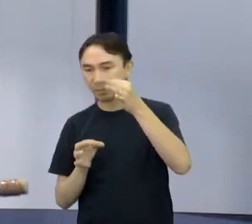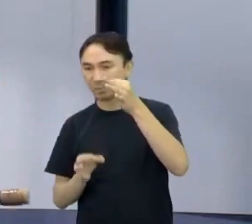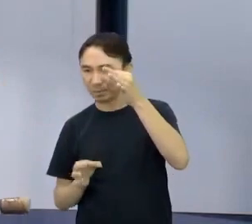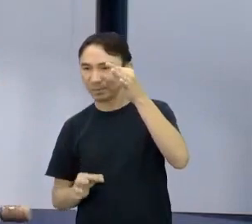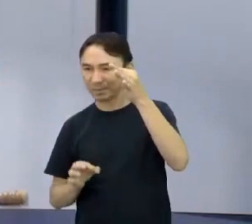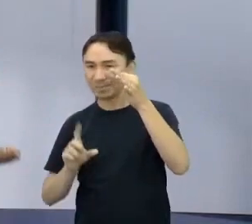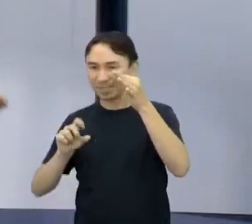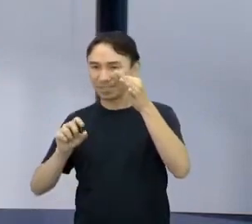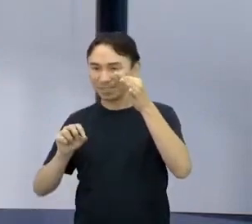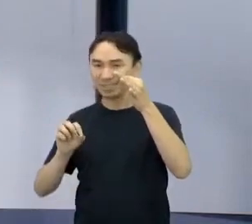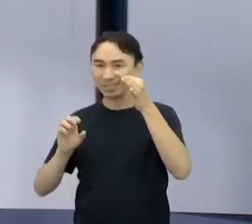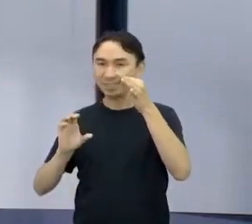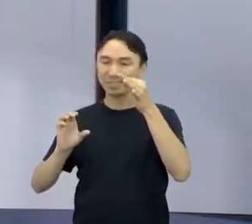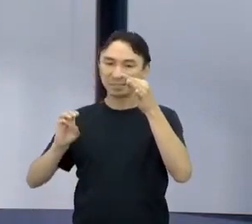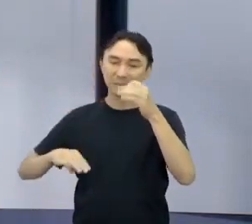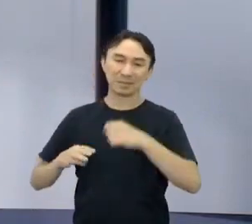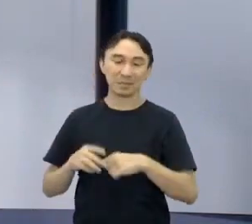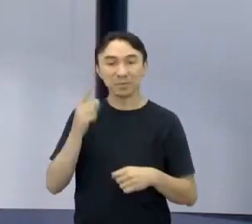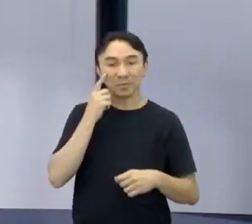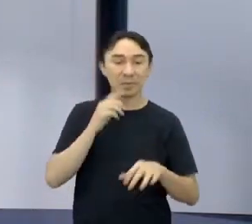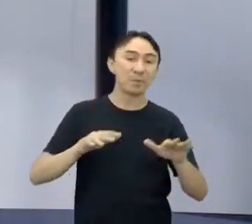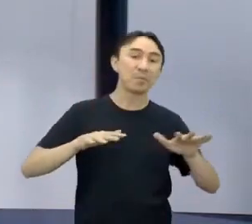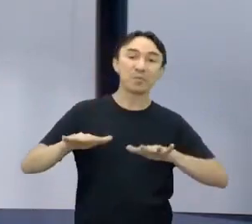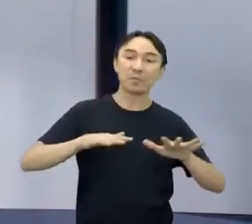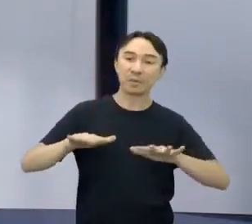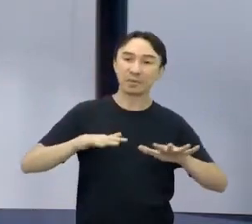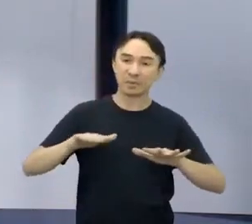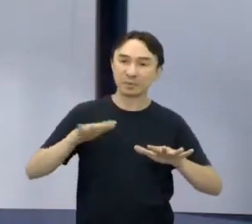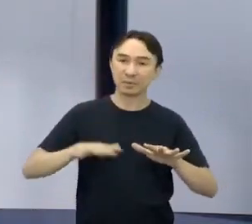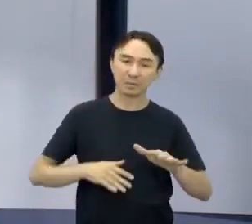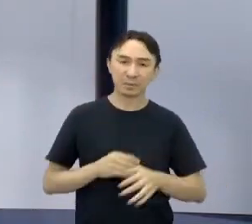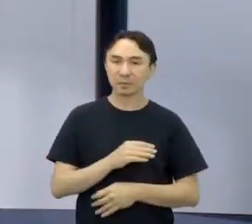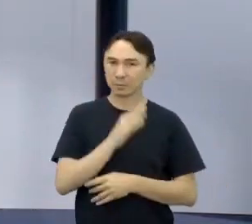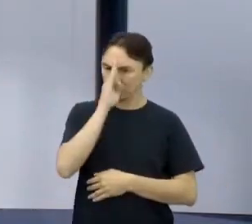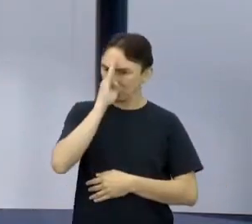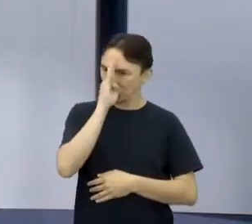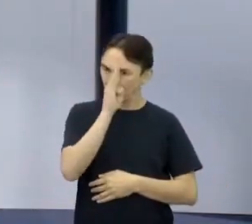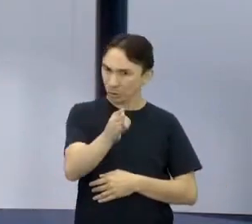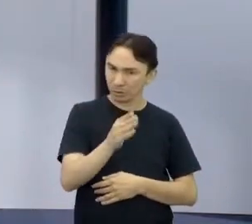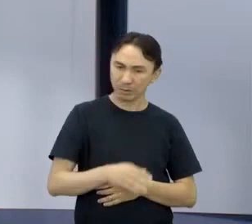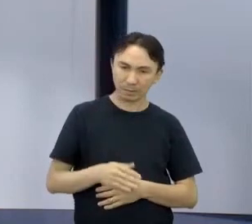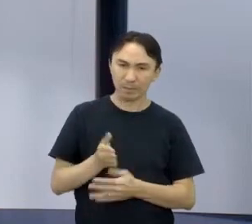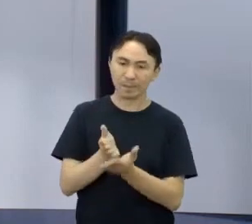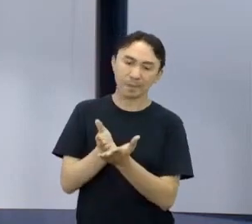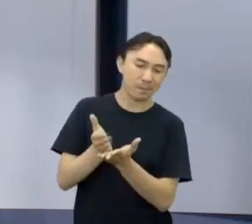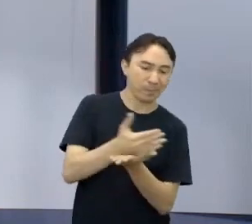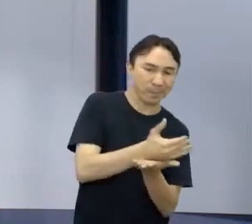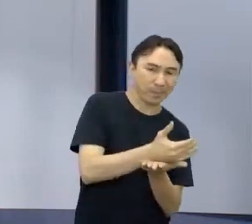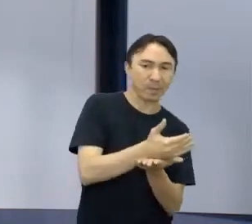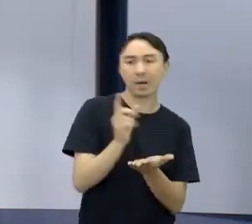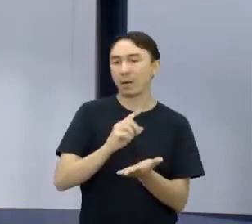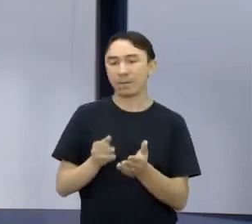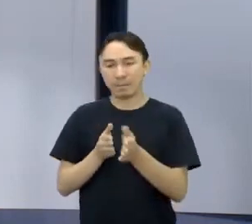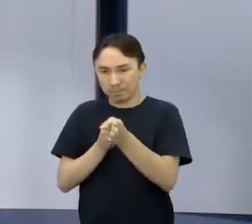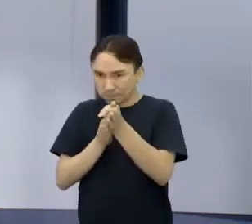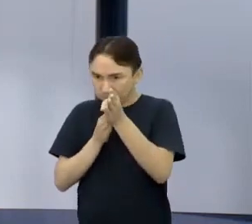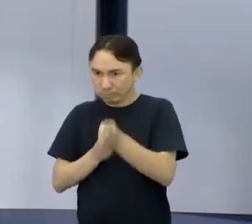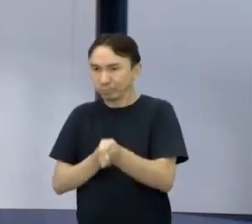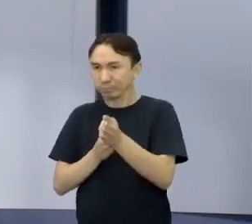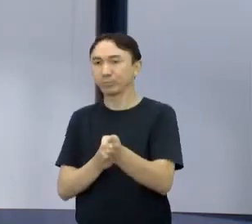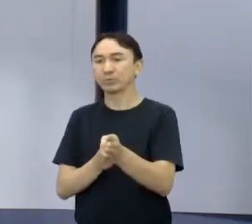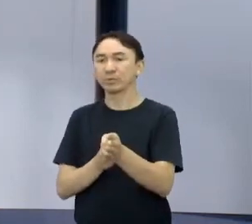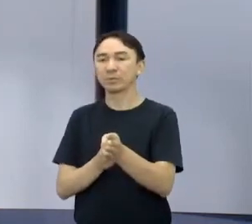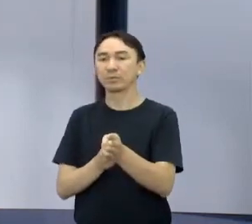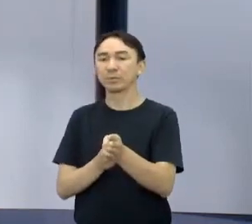retilíneo porque esse tubo tem que estar ereto aqui, tá? Ele não pode entortar, fazer curva nem nada. Ele tem que ficar o mais reto